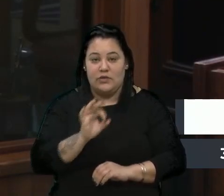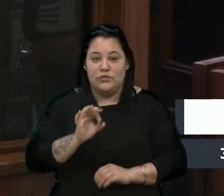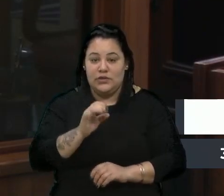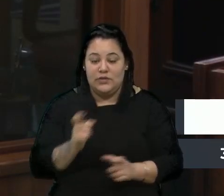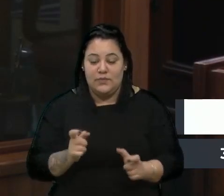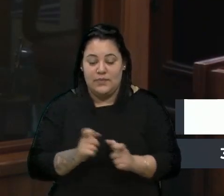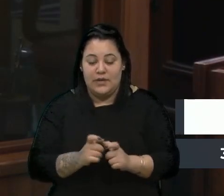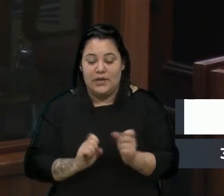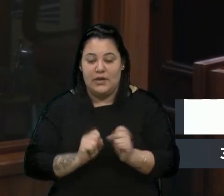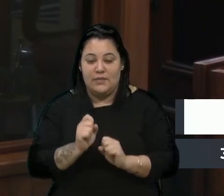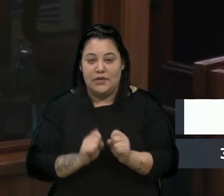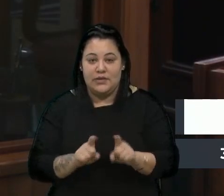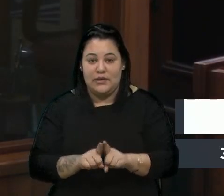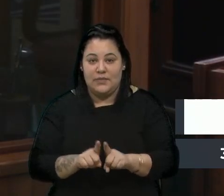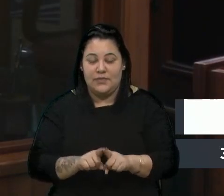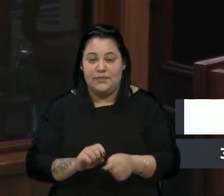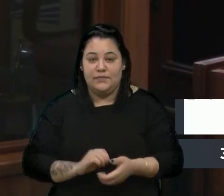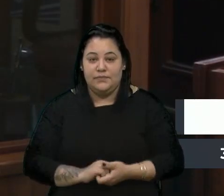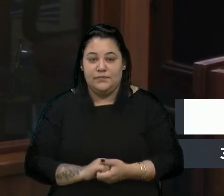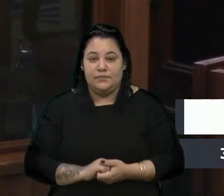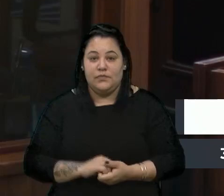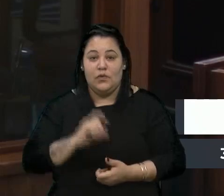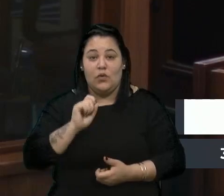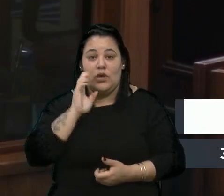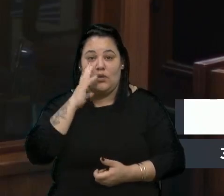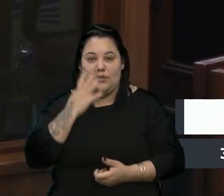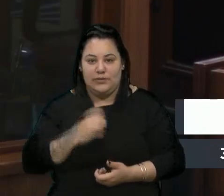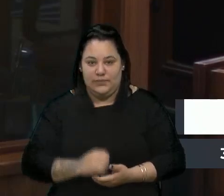empresas. O que acontece?